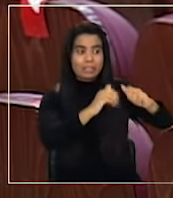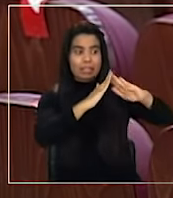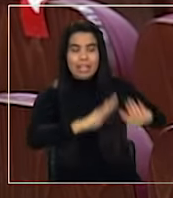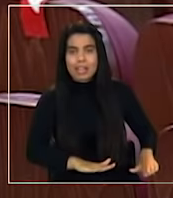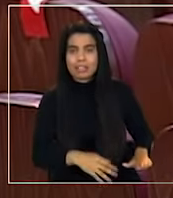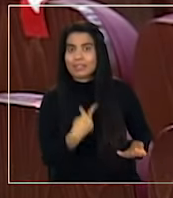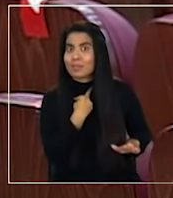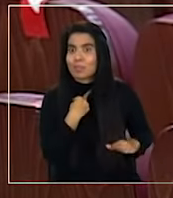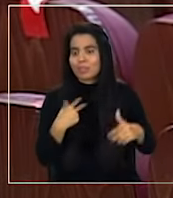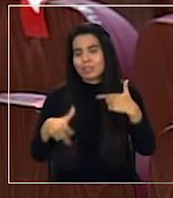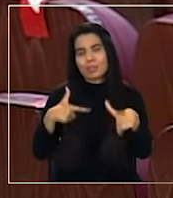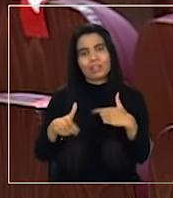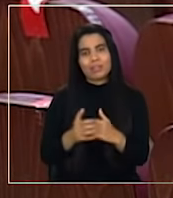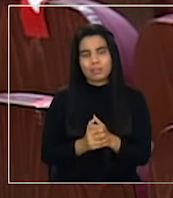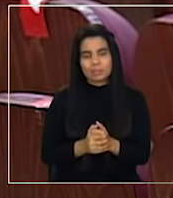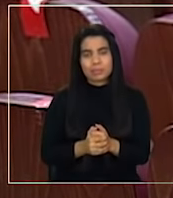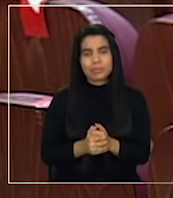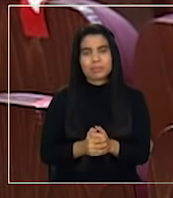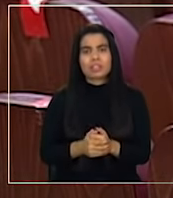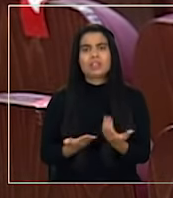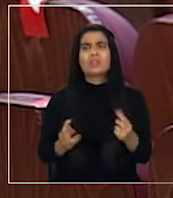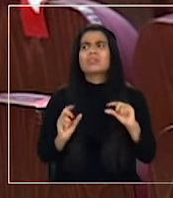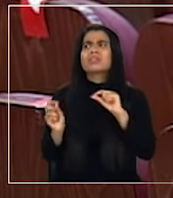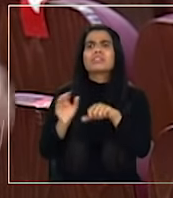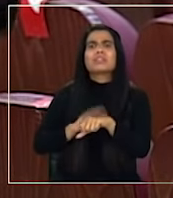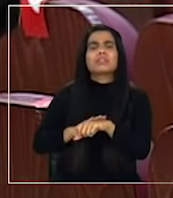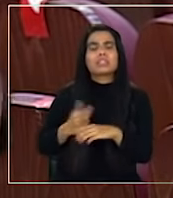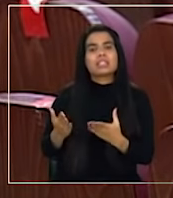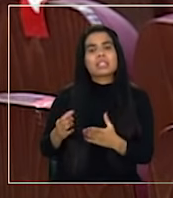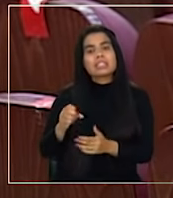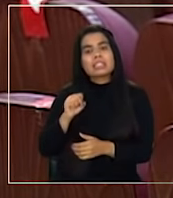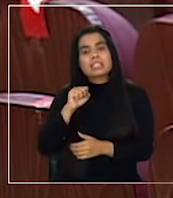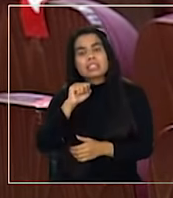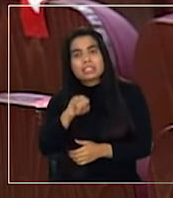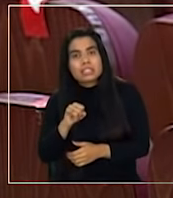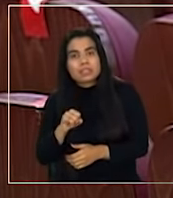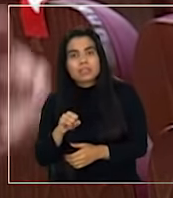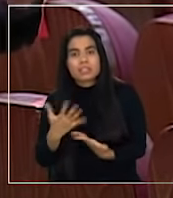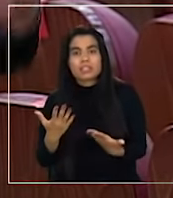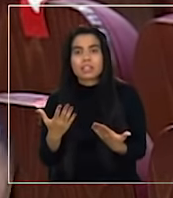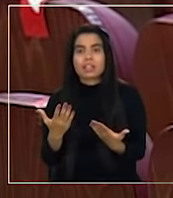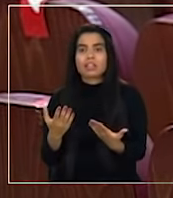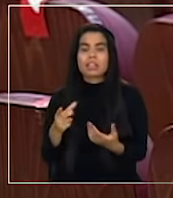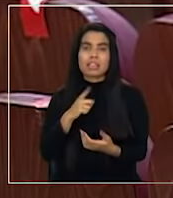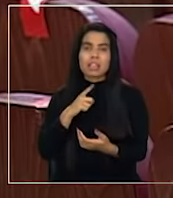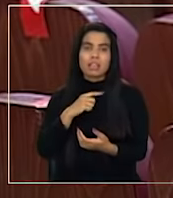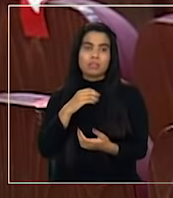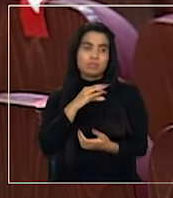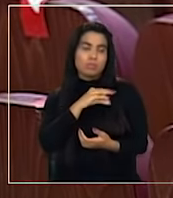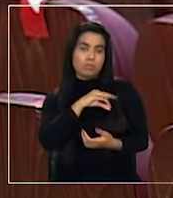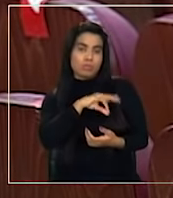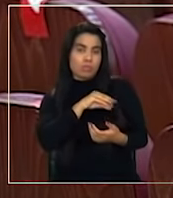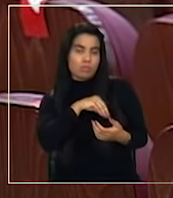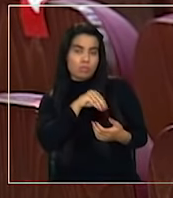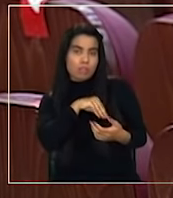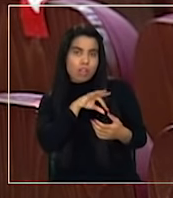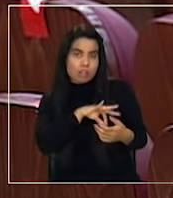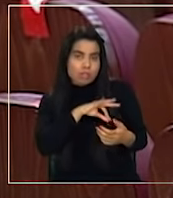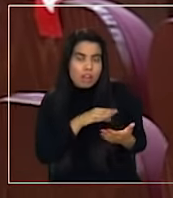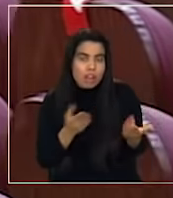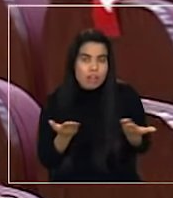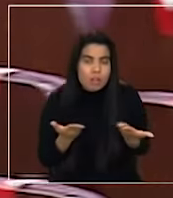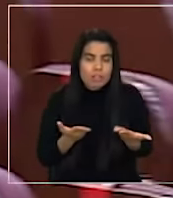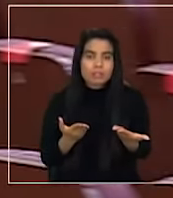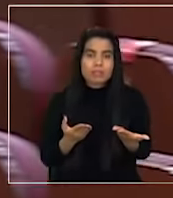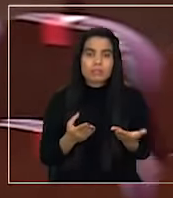trabalhar. Aí, o que você vai fazer? Se você está ganhando dinheiro sem trabalhar, você está acomodado. Mas preste atenção, com certeza